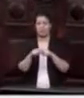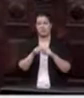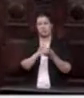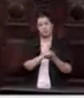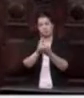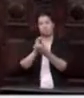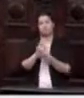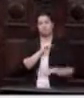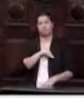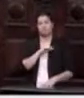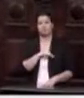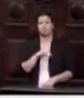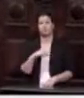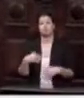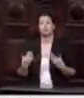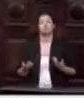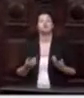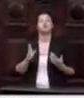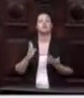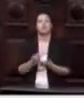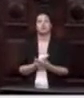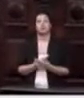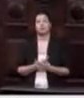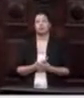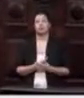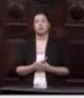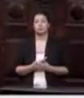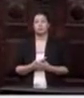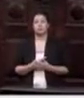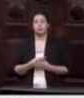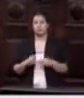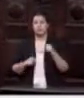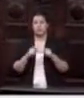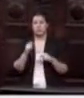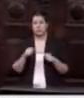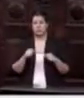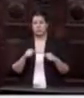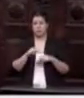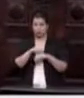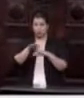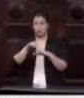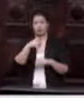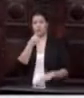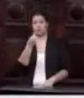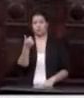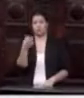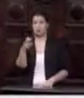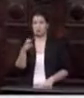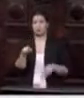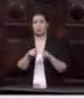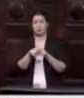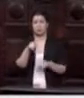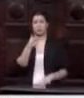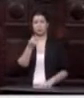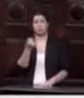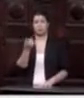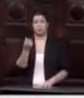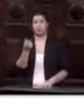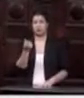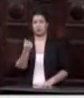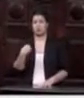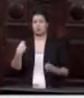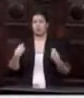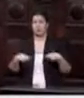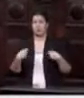pagamento. E aí o que acontece, deputado Carlos Osório? Na transposição de 2015 para 2016, o resto a pagar